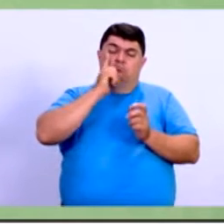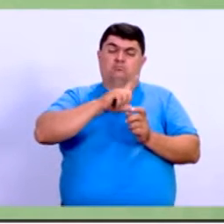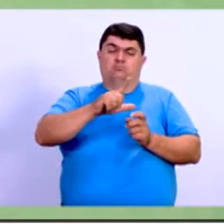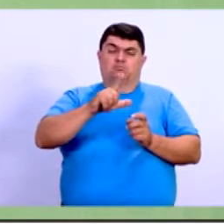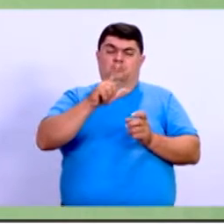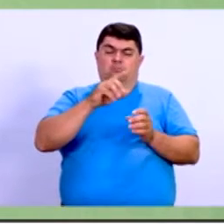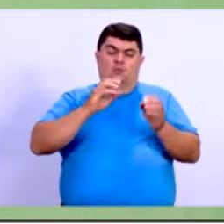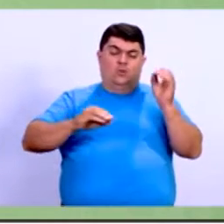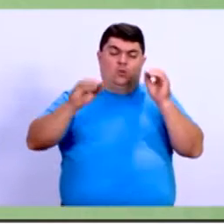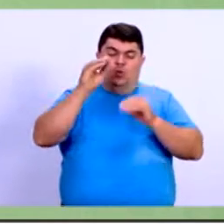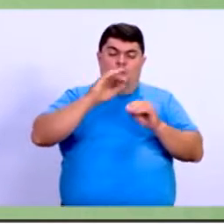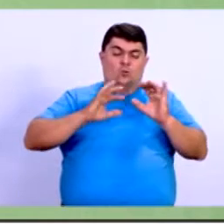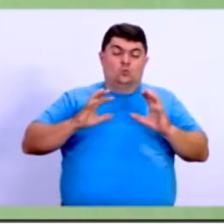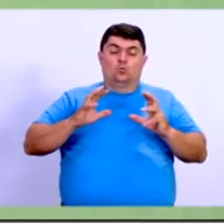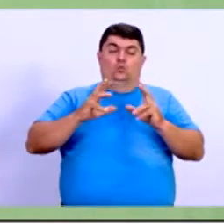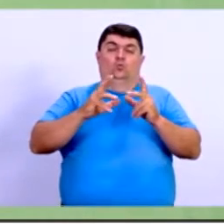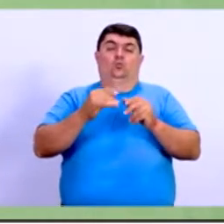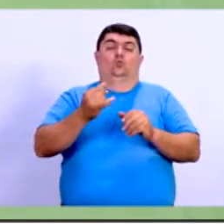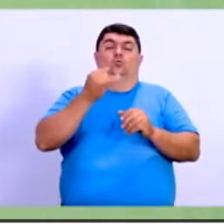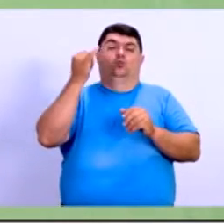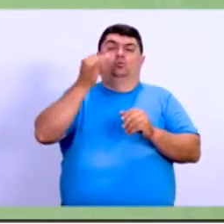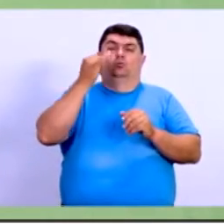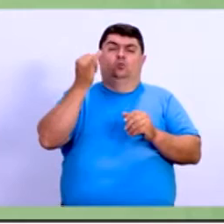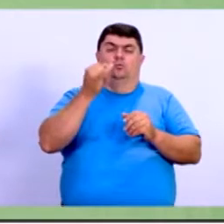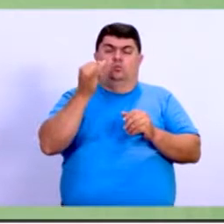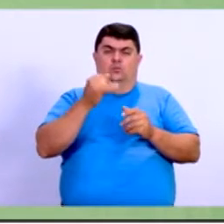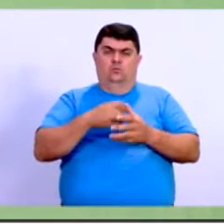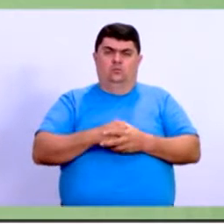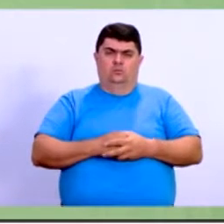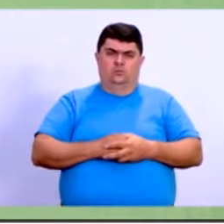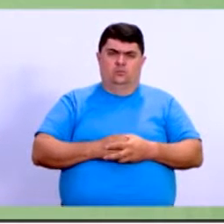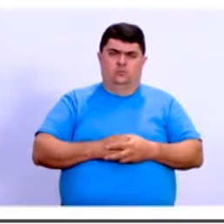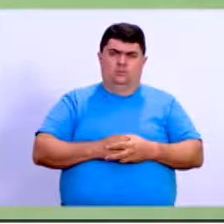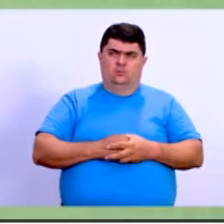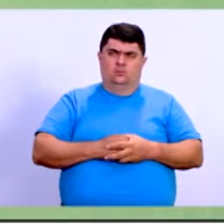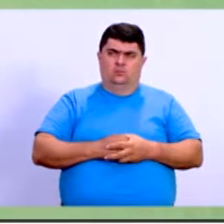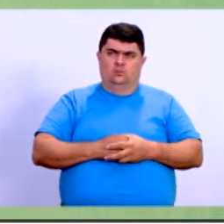atividades que podem existir de forma generalizada dentro de um restaurante.